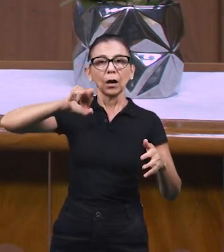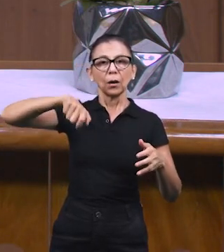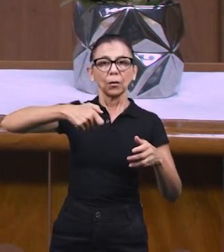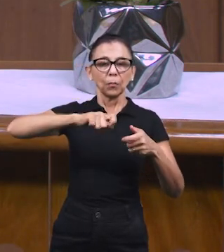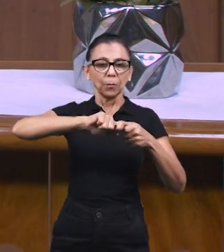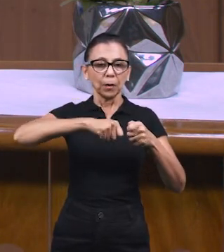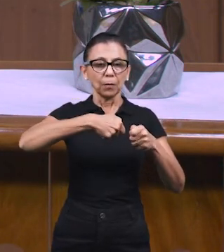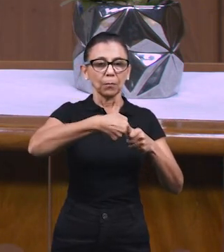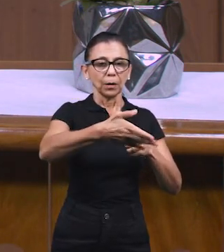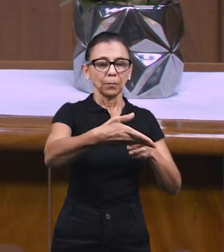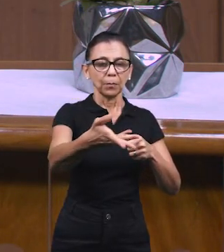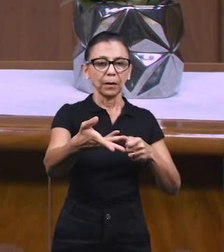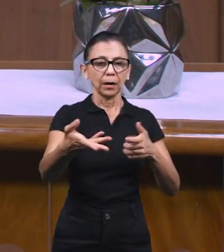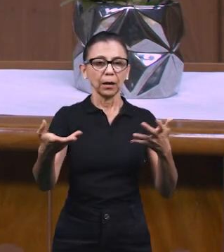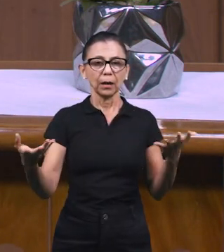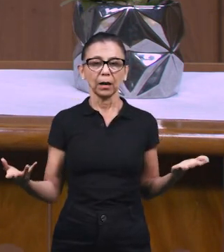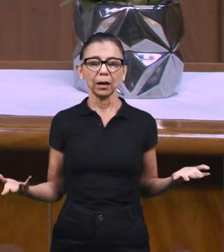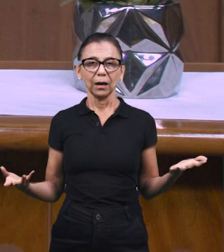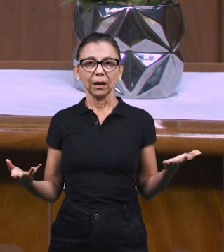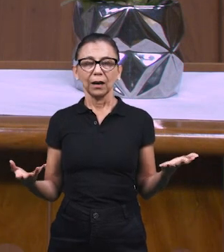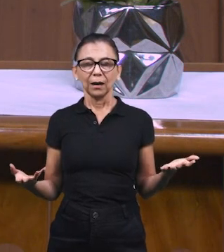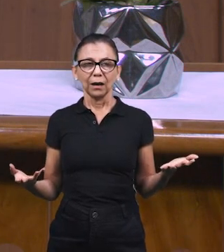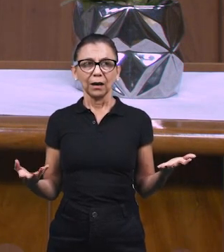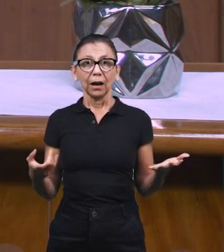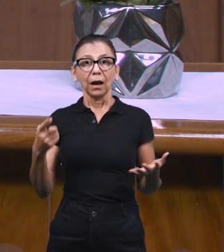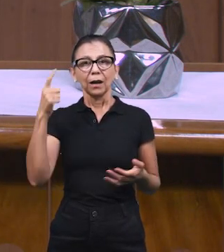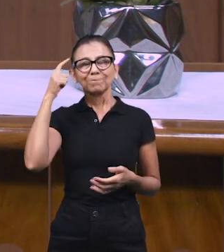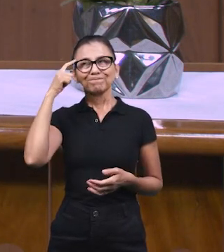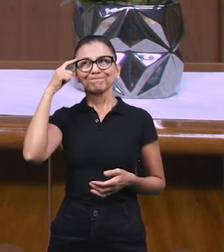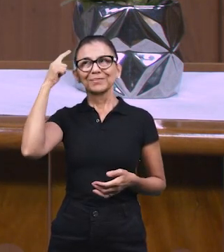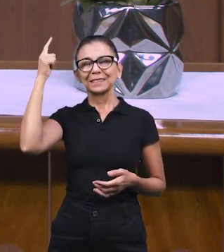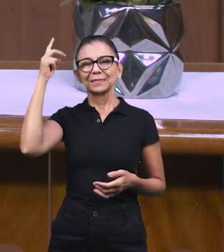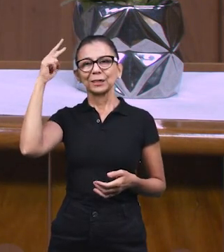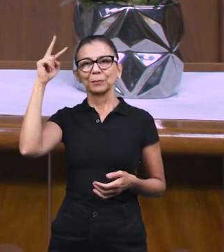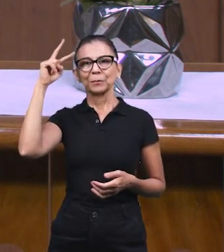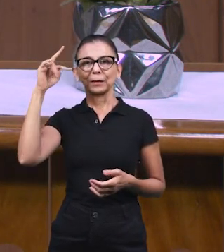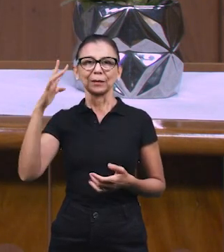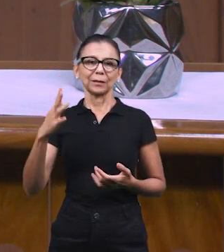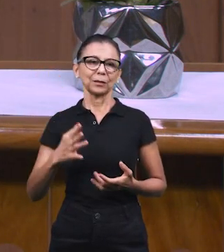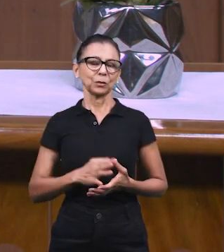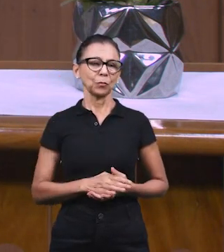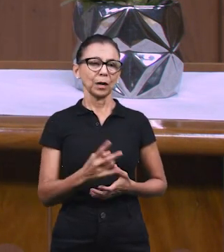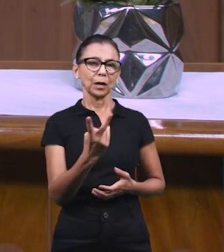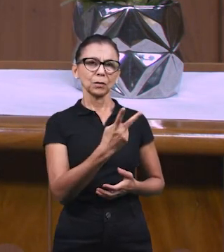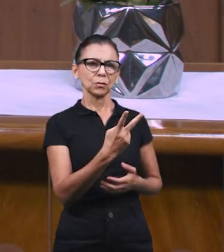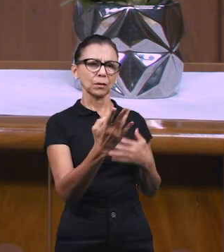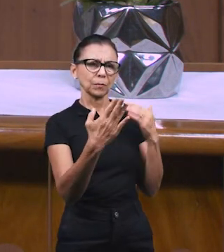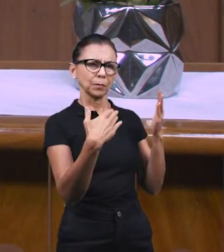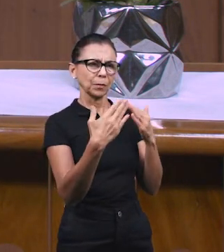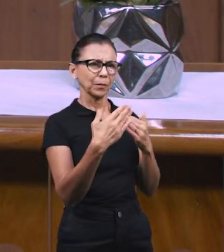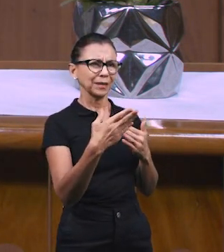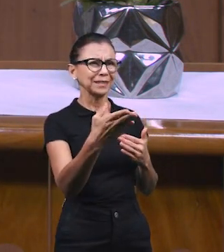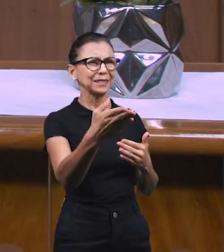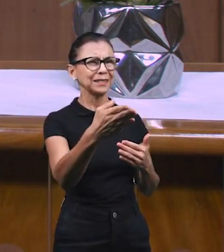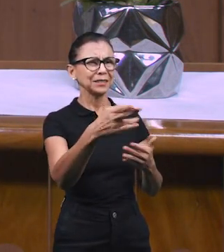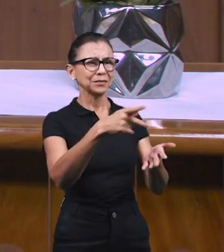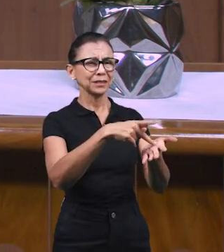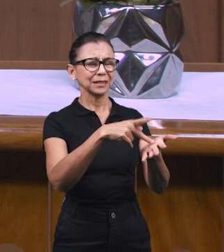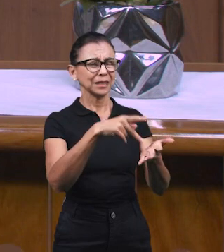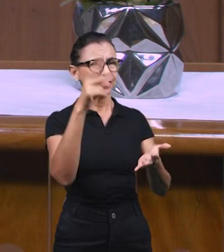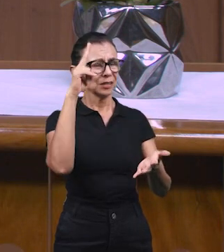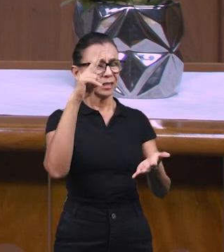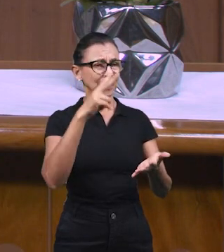e disseram um para o outro, porventura não ardia o nosso coração? O seu coração está